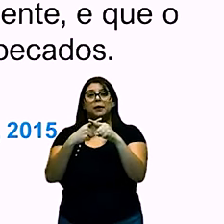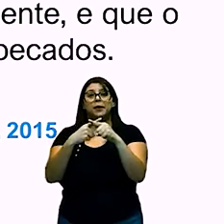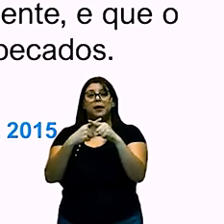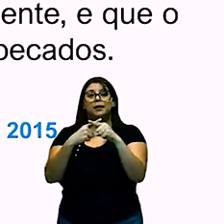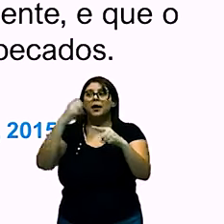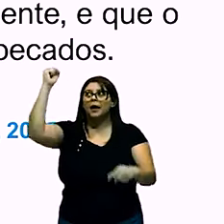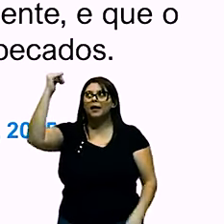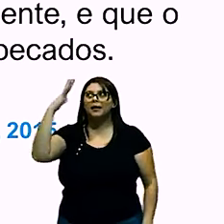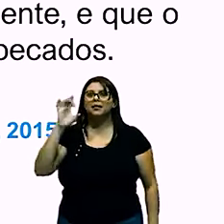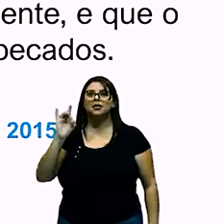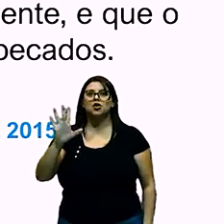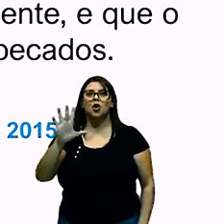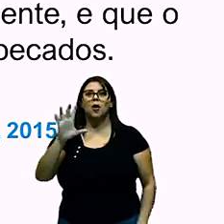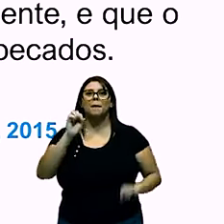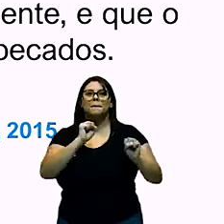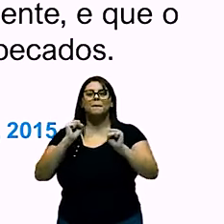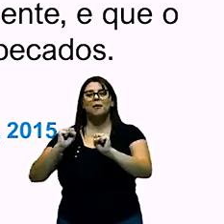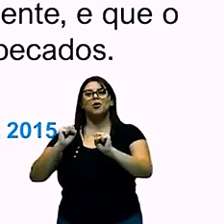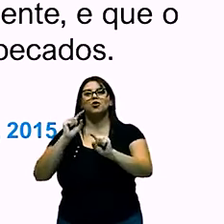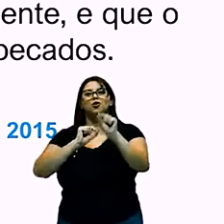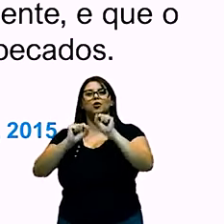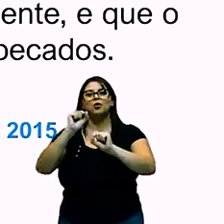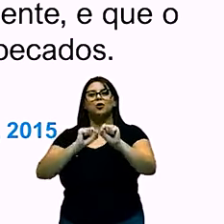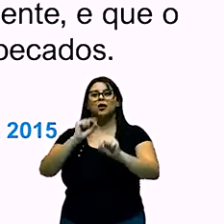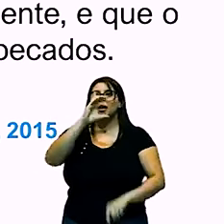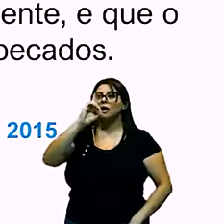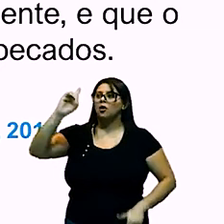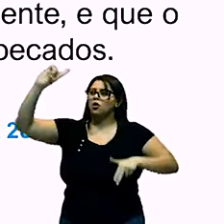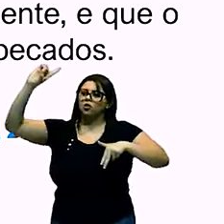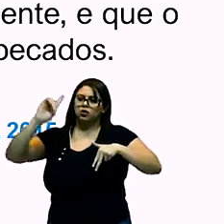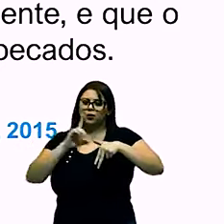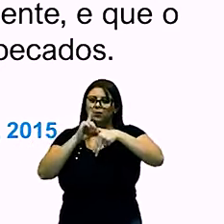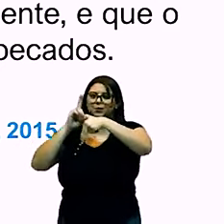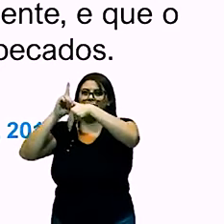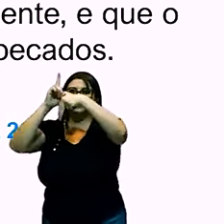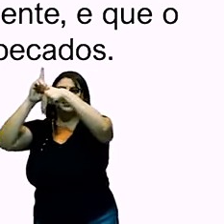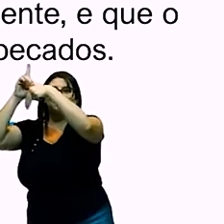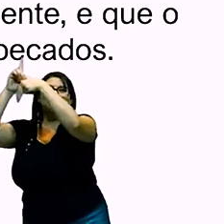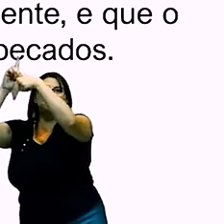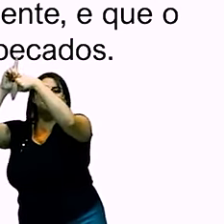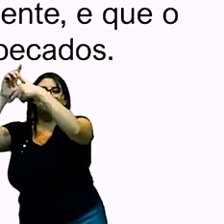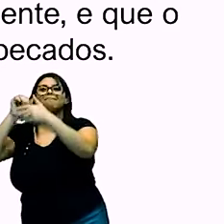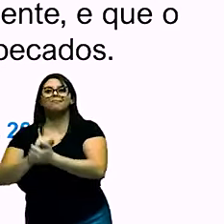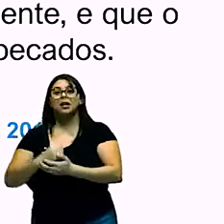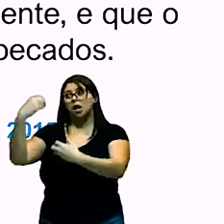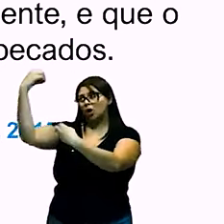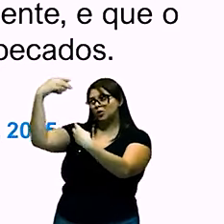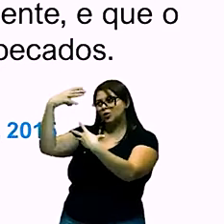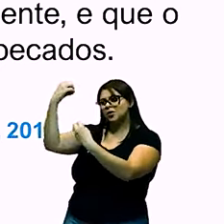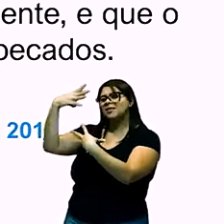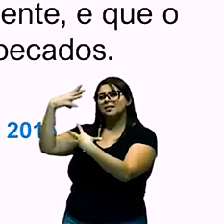esta graça, pode nos levar aos pés de Cristo. Somente esta graça pode nos convencer do pecado,